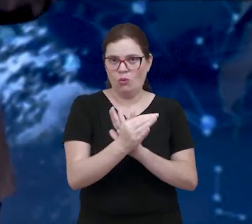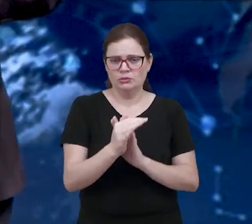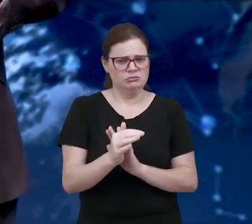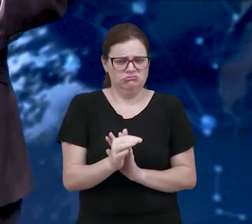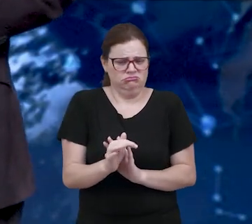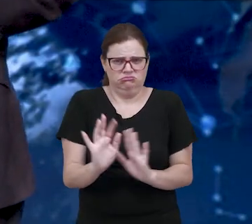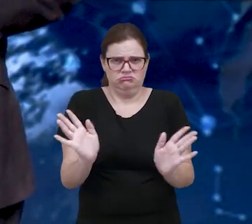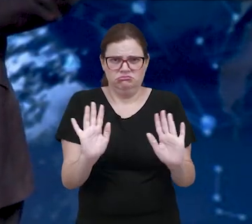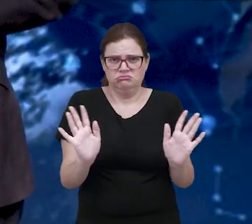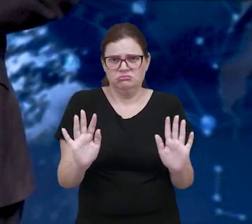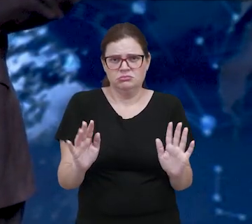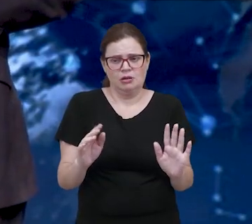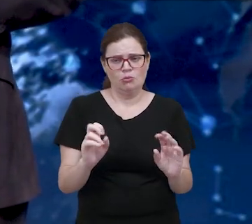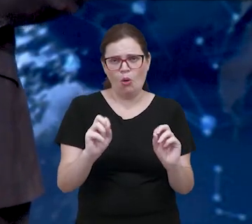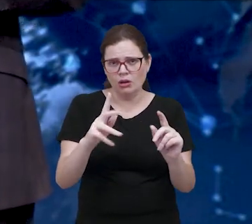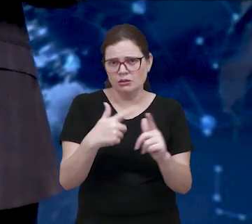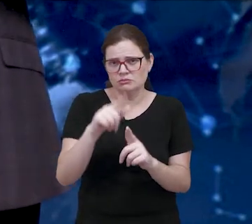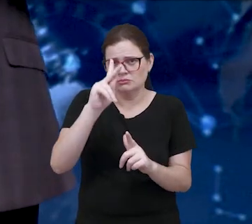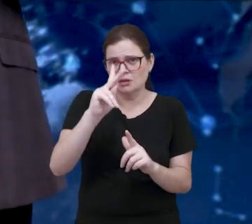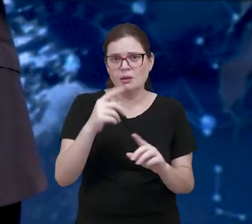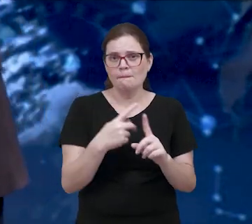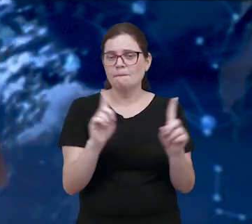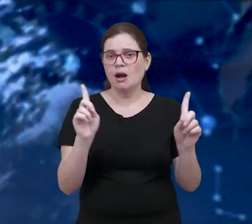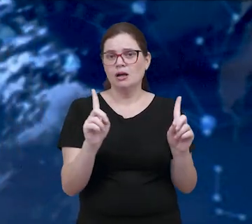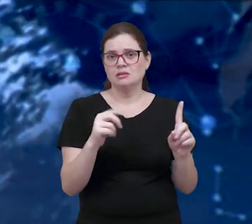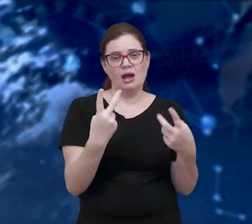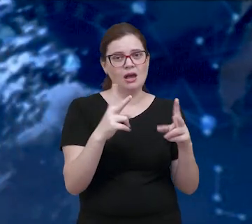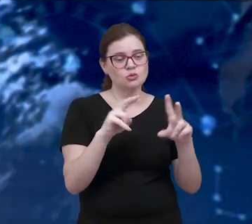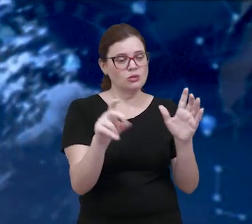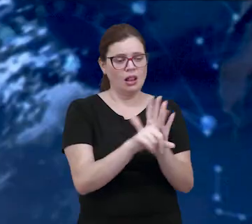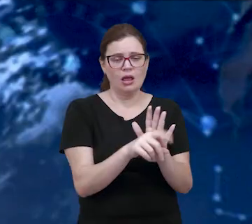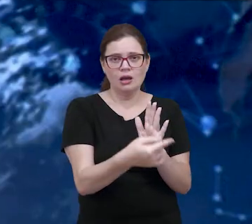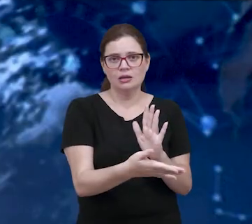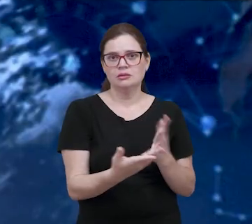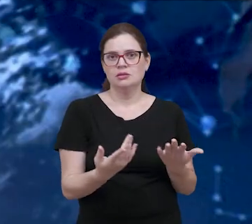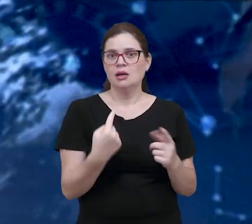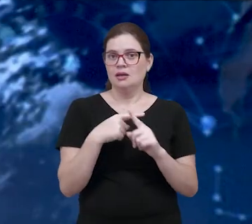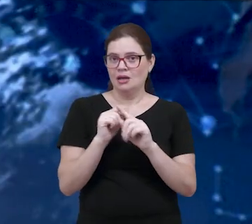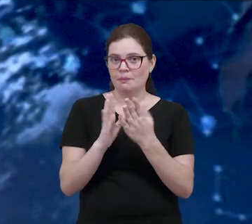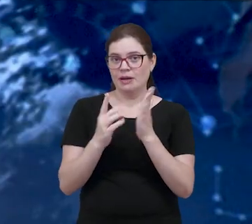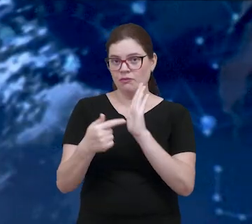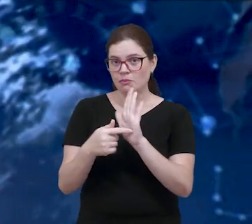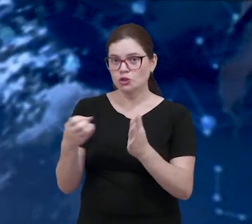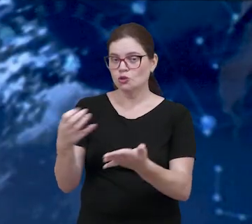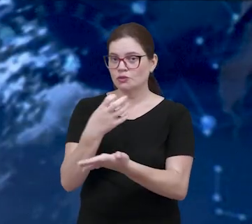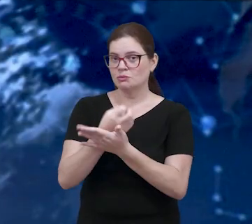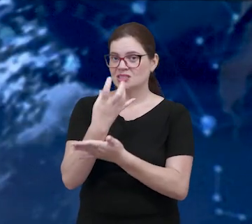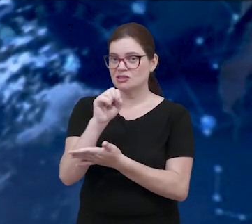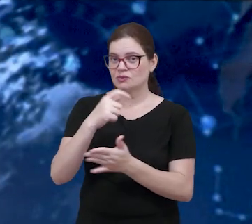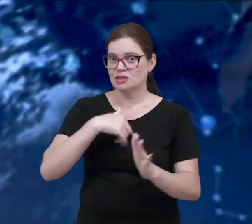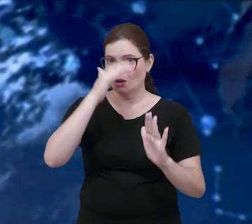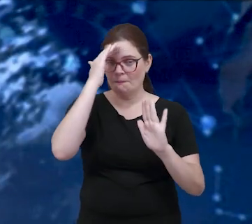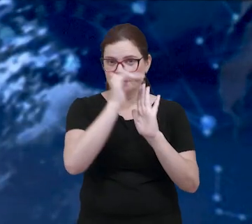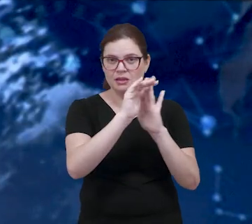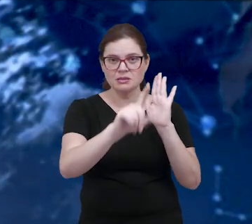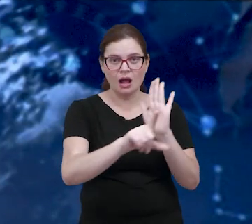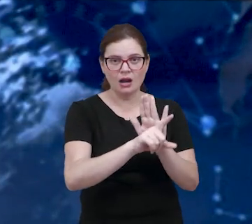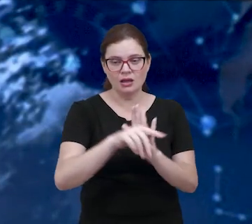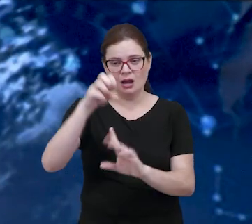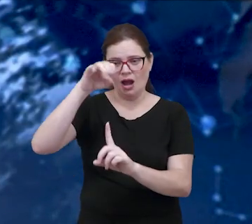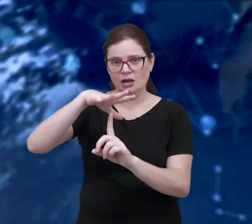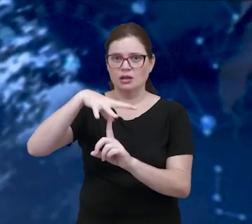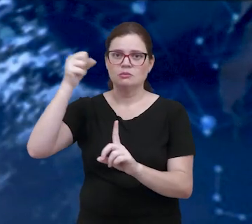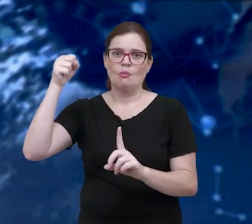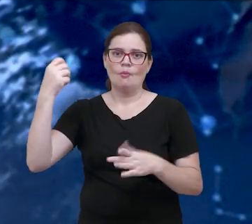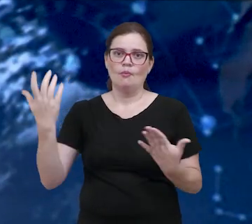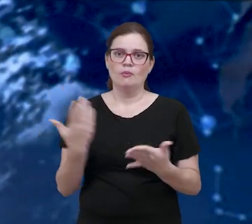estão na lei. E a palavra de Deus diz assim, ó, se você está na lei, da graça tem caído, né? A graça tem